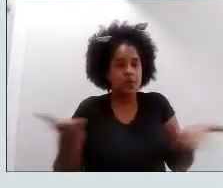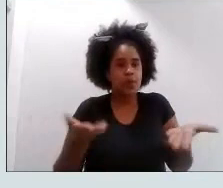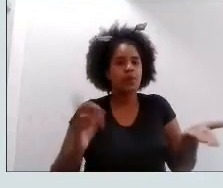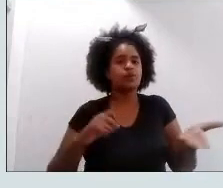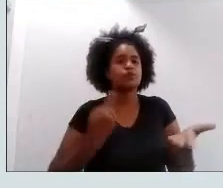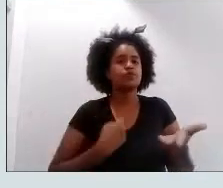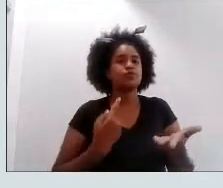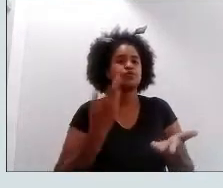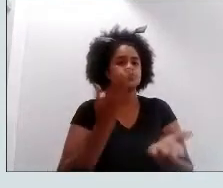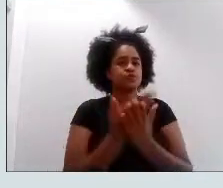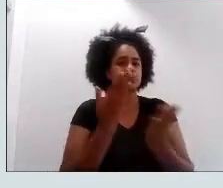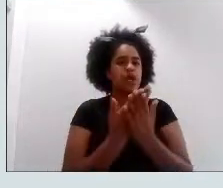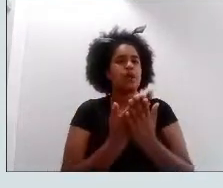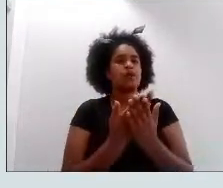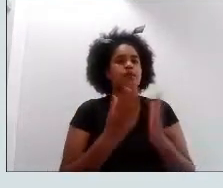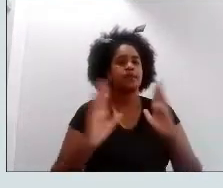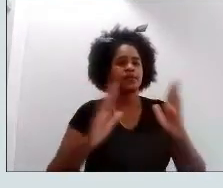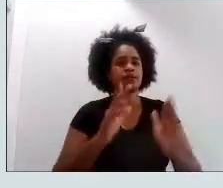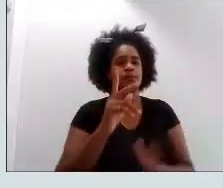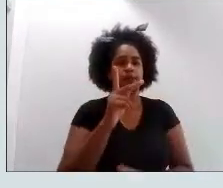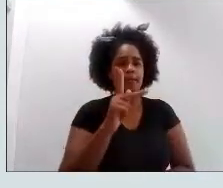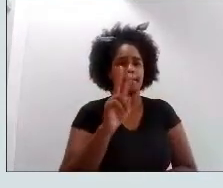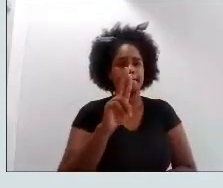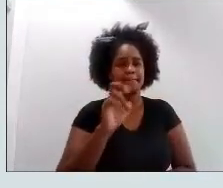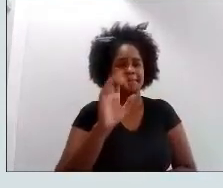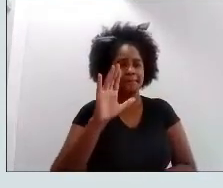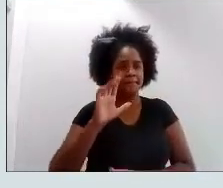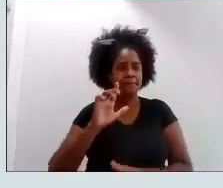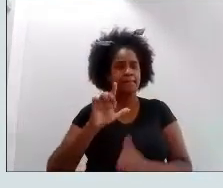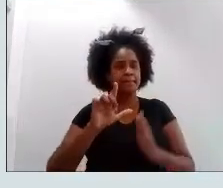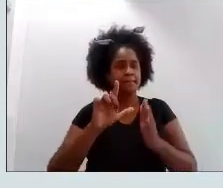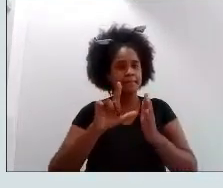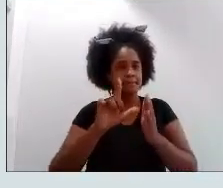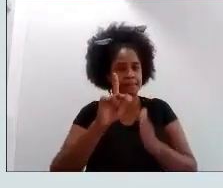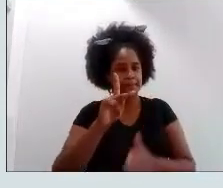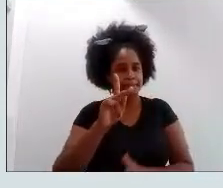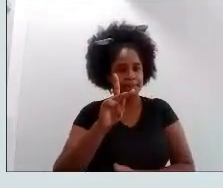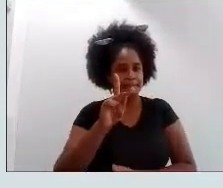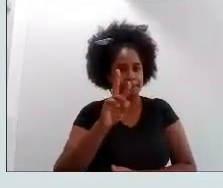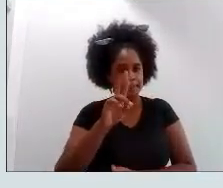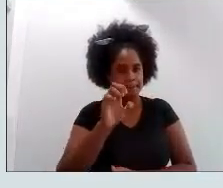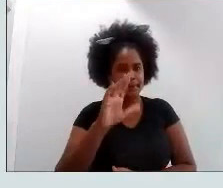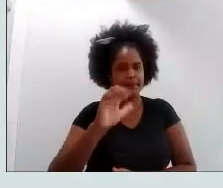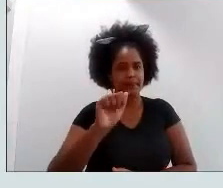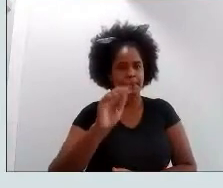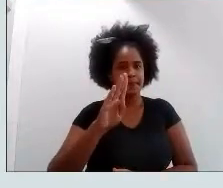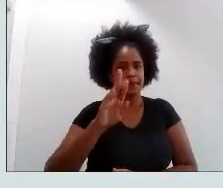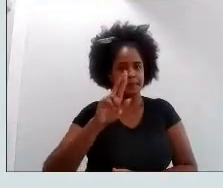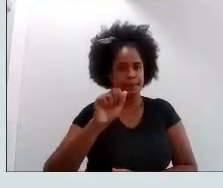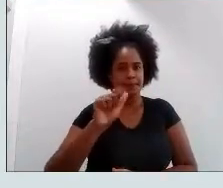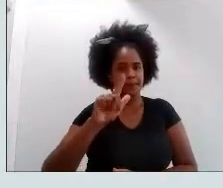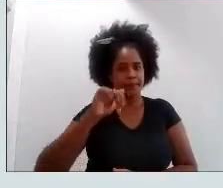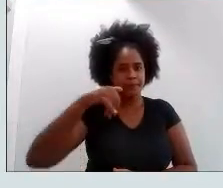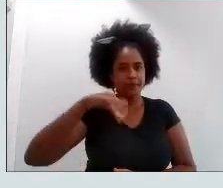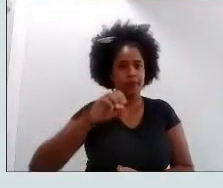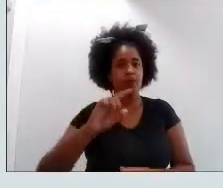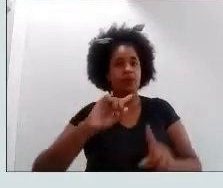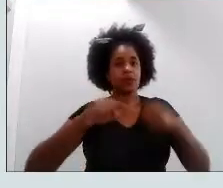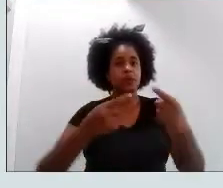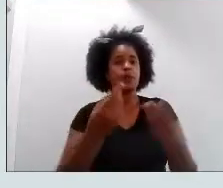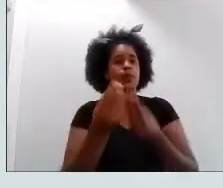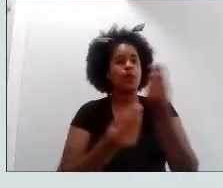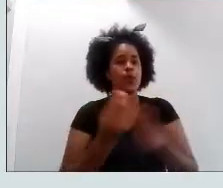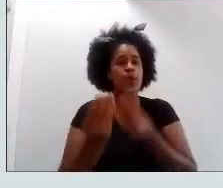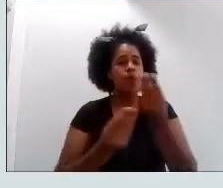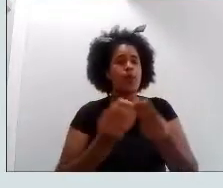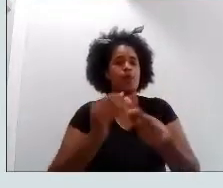pré-cabralino, depois vamos tentar compreender como ocorreu a ocupação das Américas, dar uma olhada,